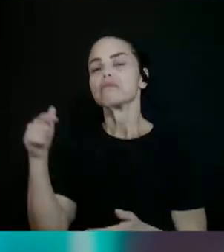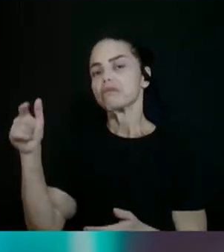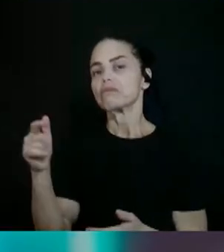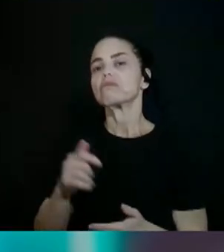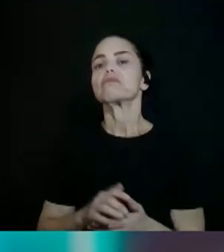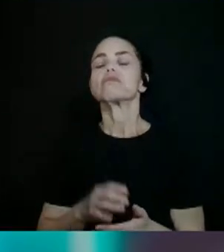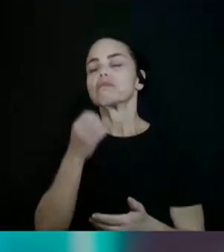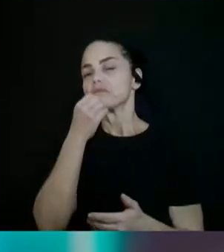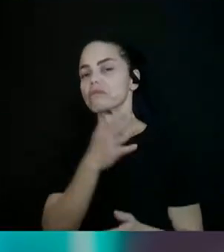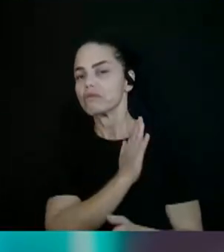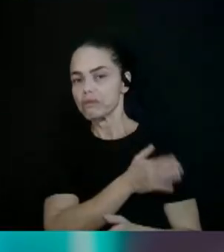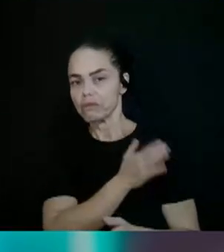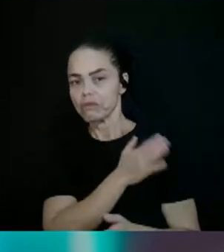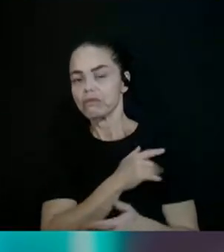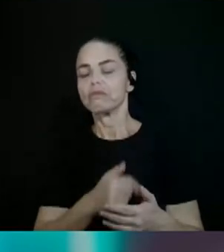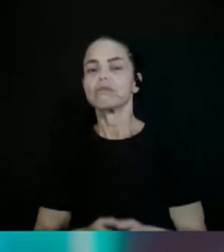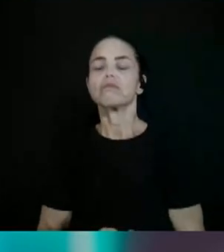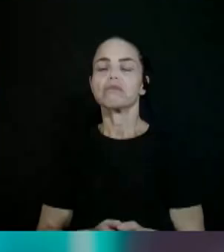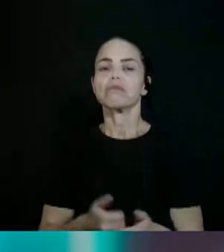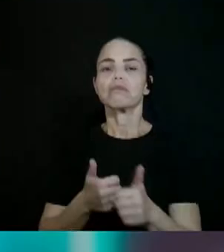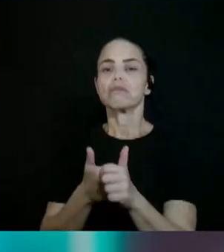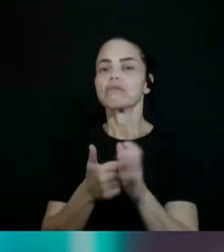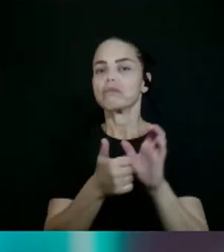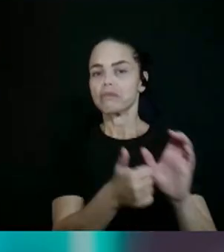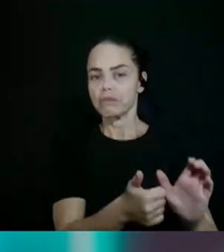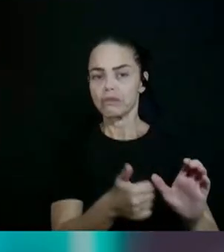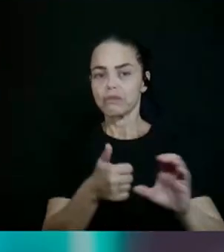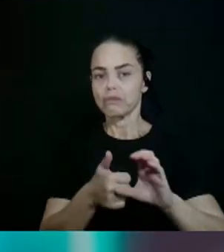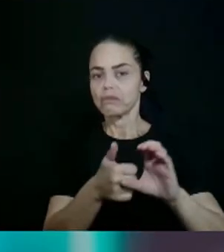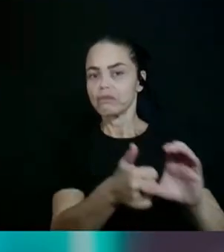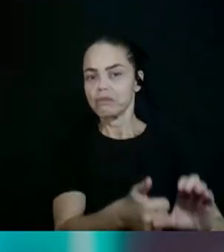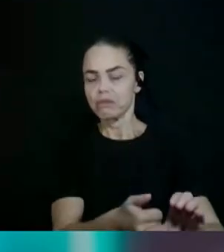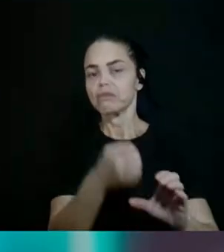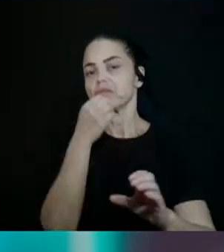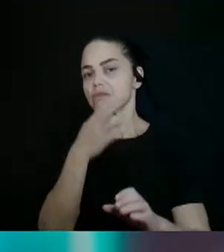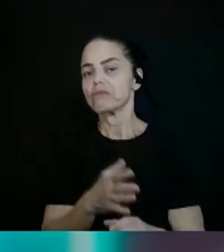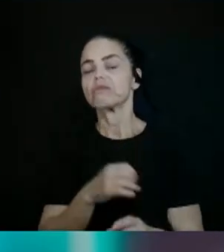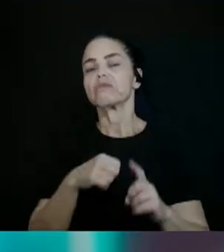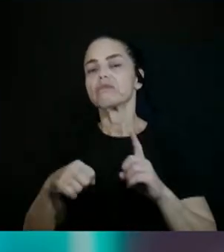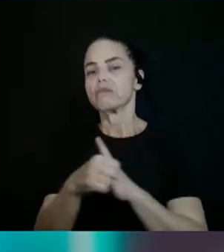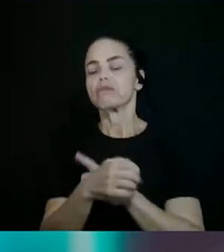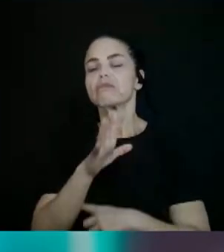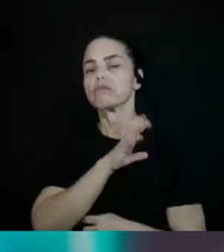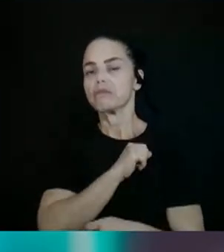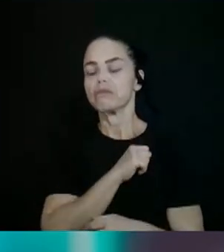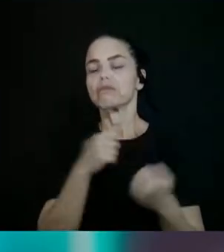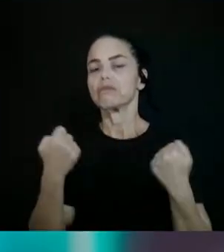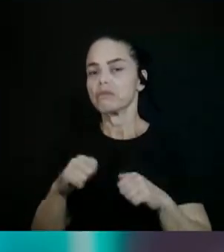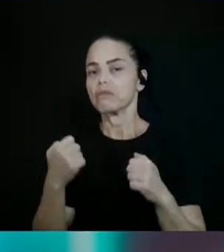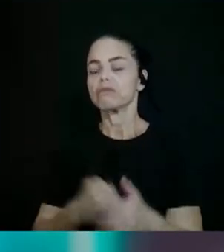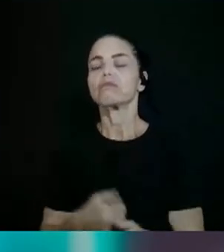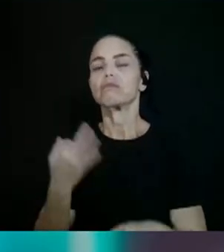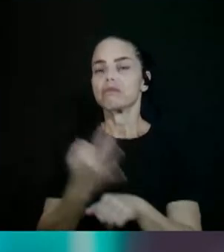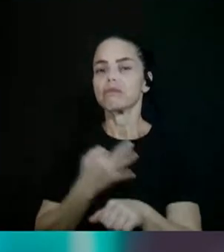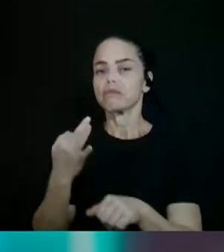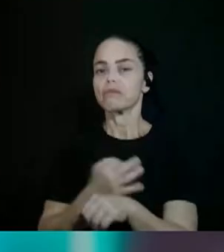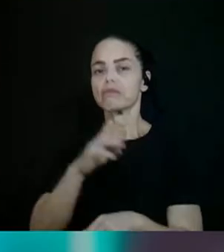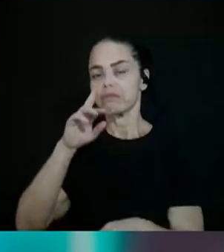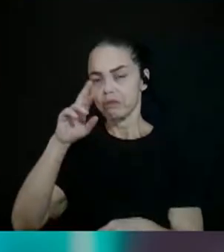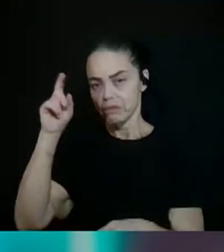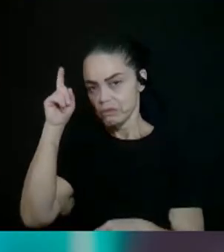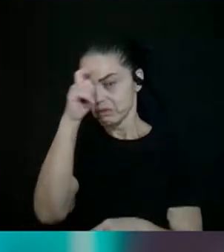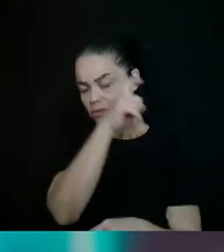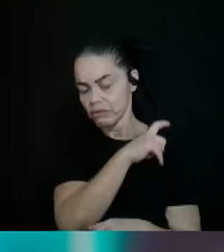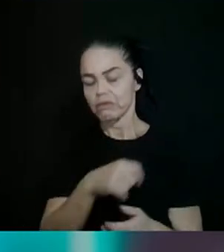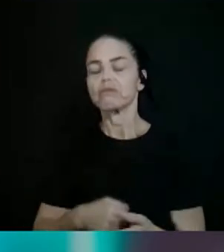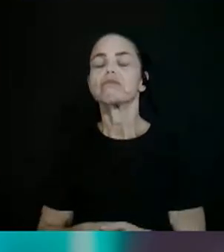bondosas e cristãs que injetam na sociedade o amor necessário para suportarmos as adversidades. Afinal,